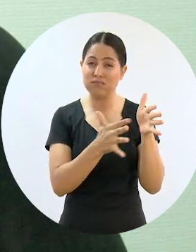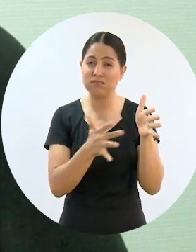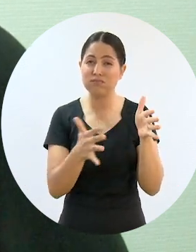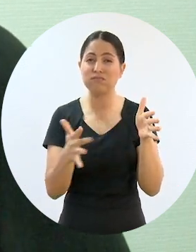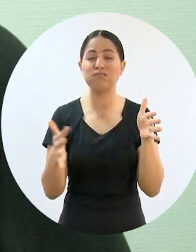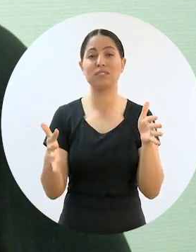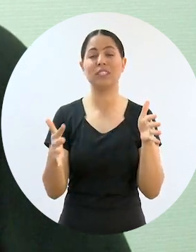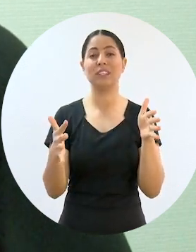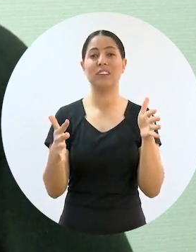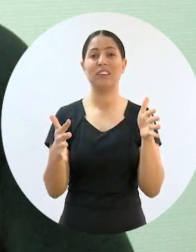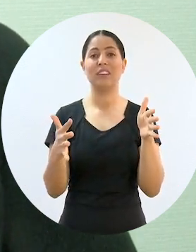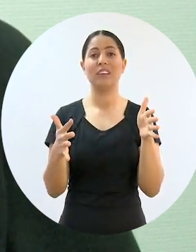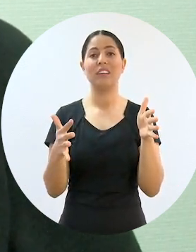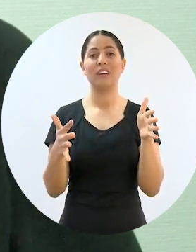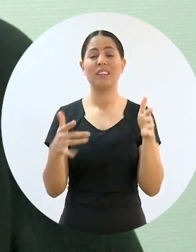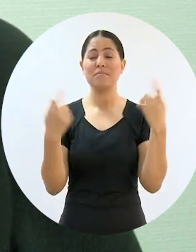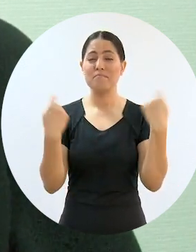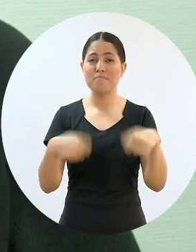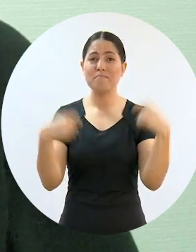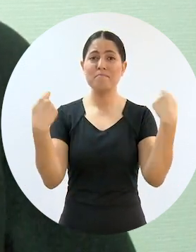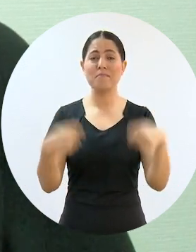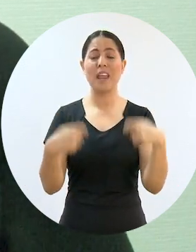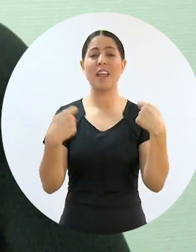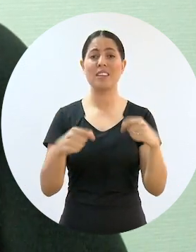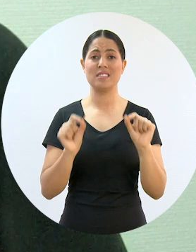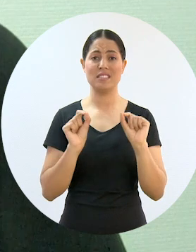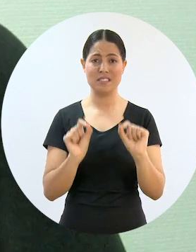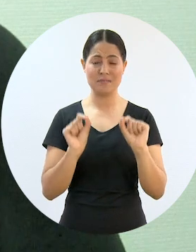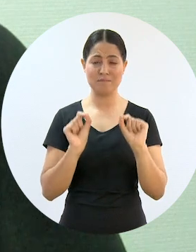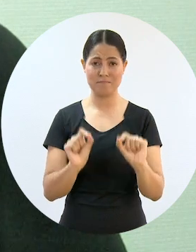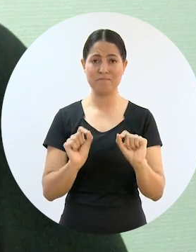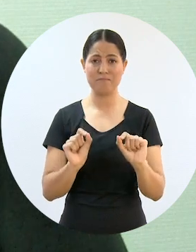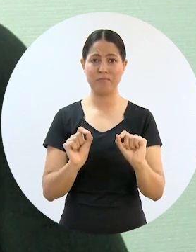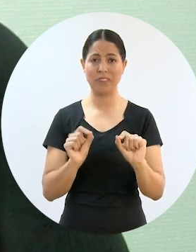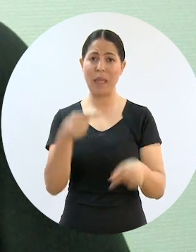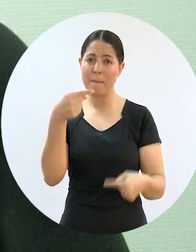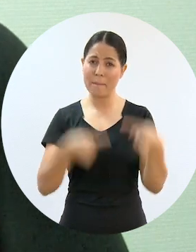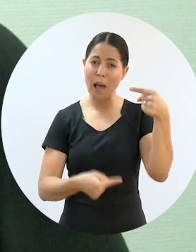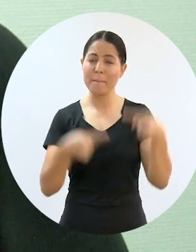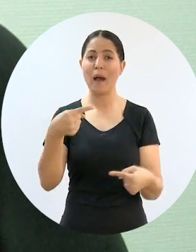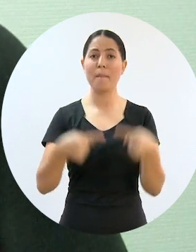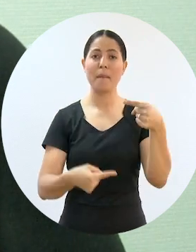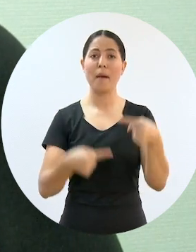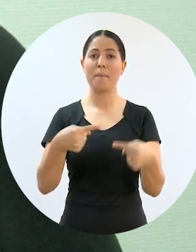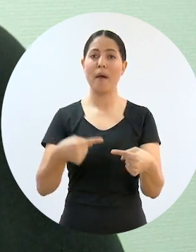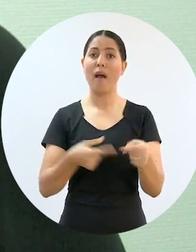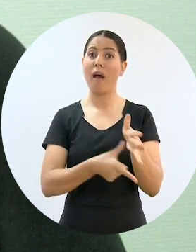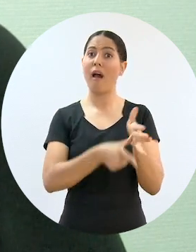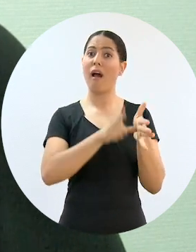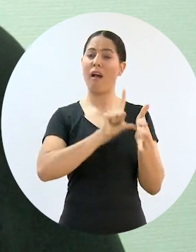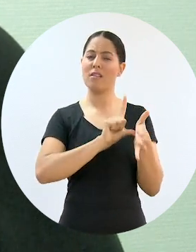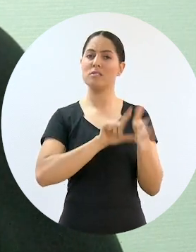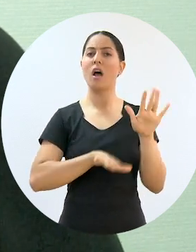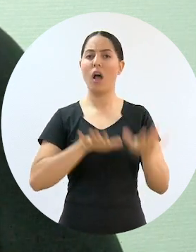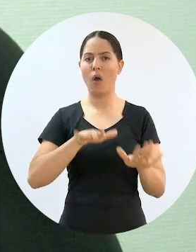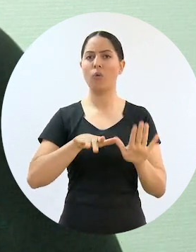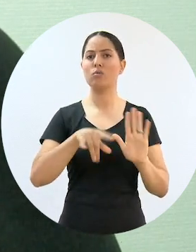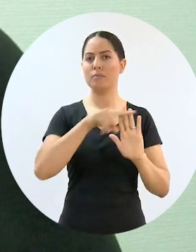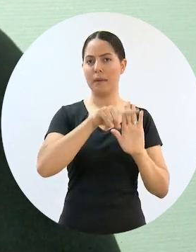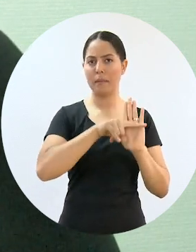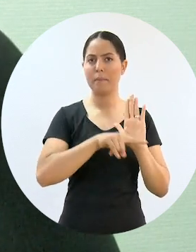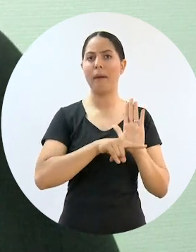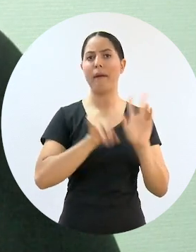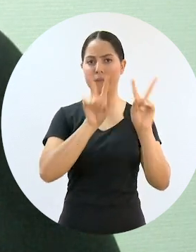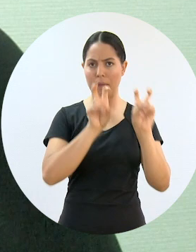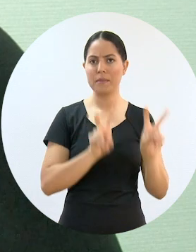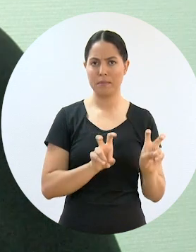são processos, que passam pela necessidade de se discutir previamente